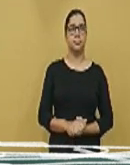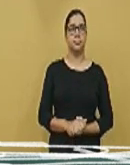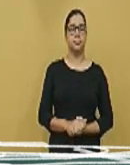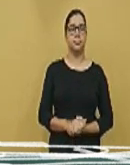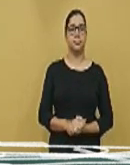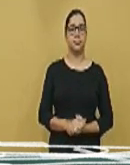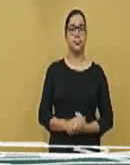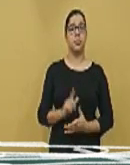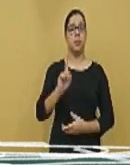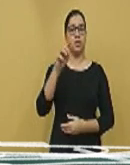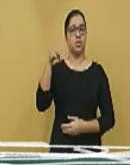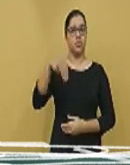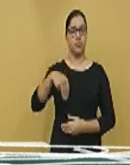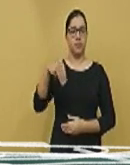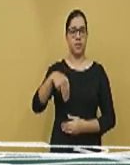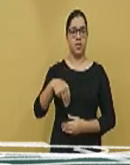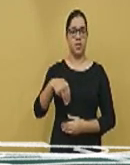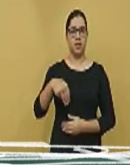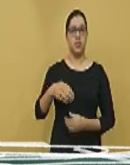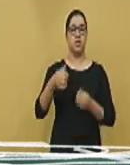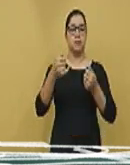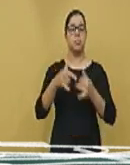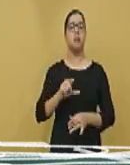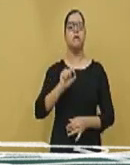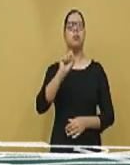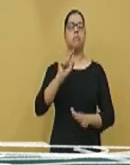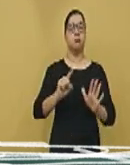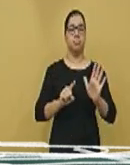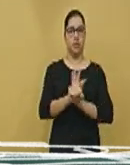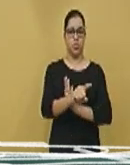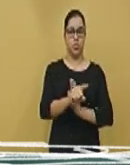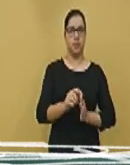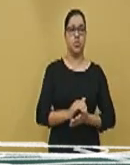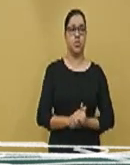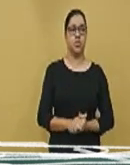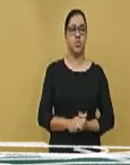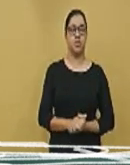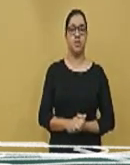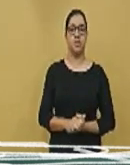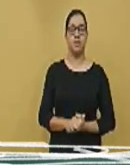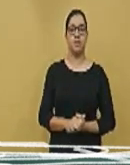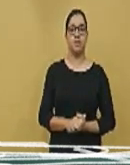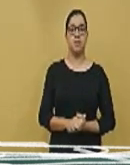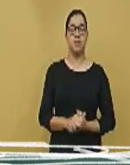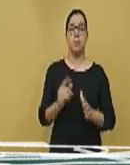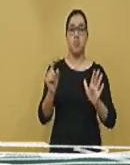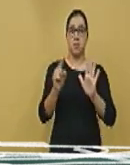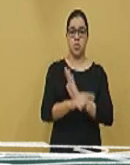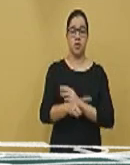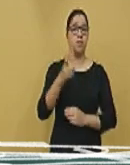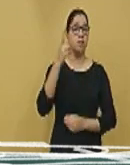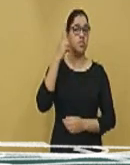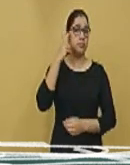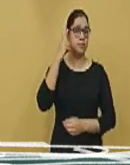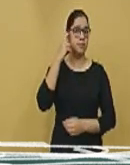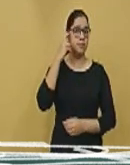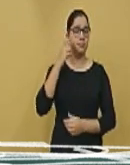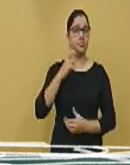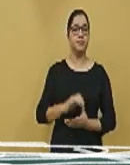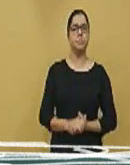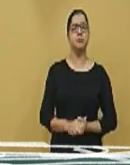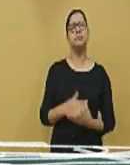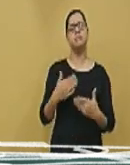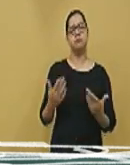Você tem um minuto e diga primeiro para quem você dirige a sua pergunta. Minha pergunta vai para o Etienne.